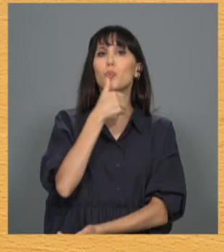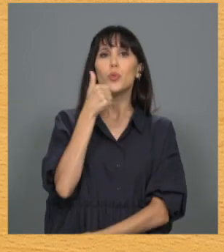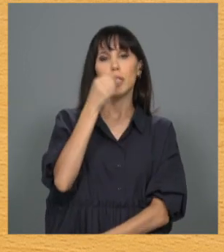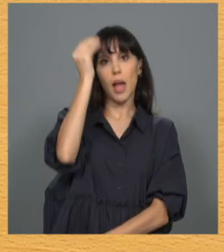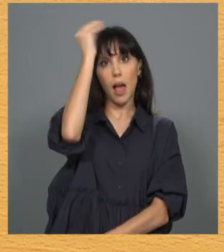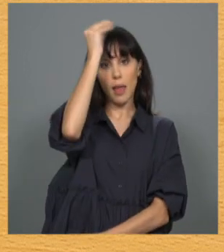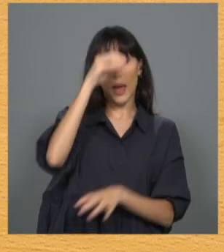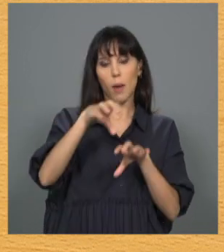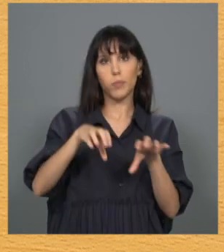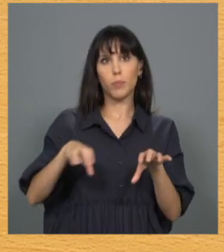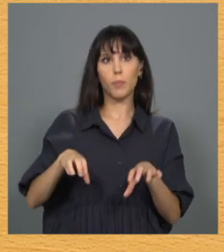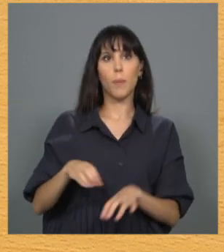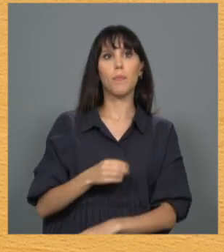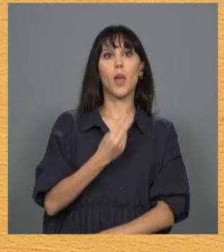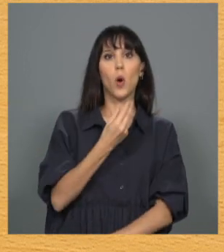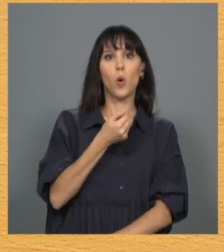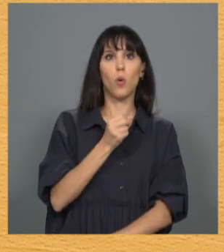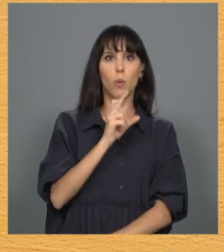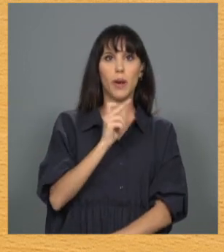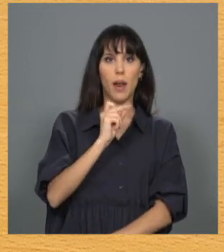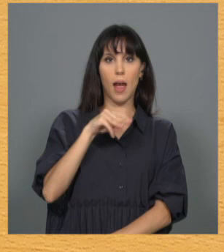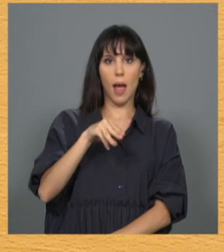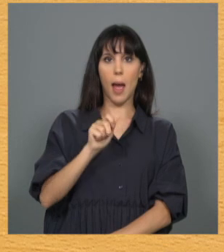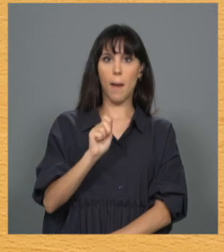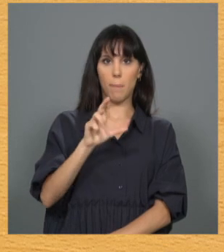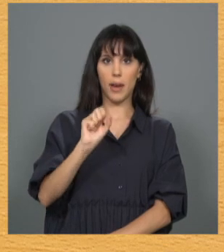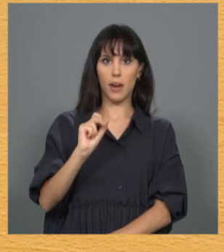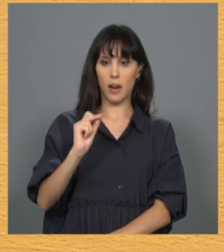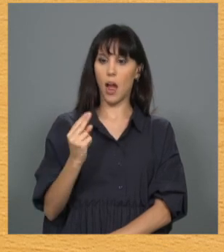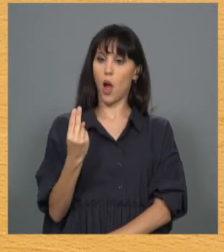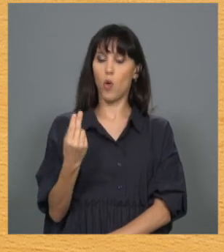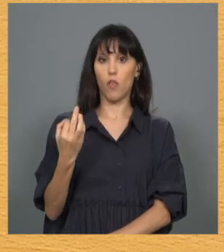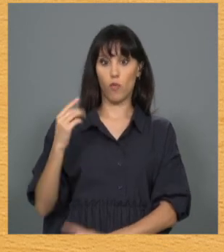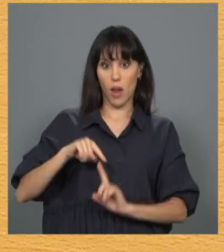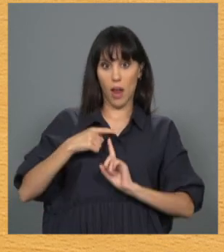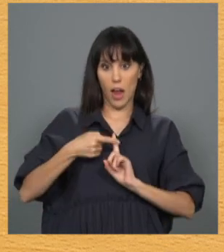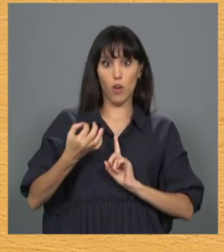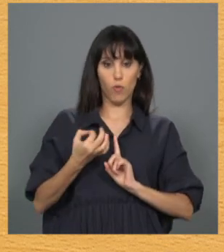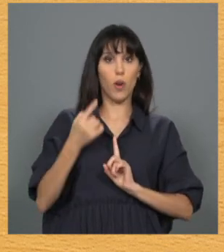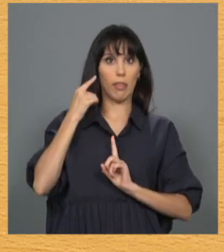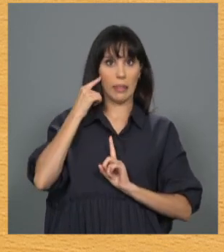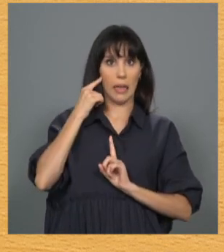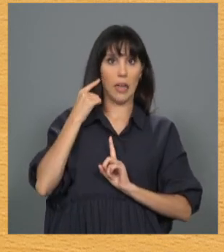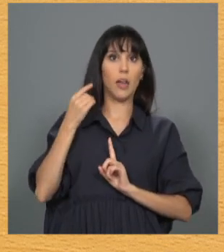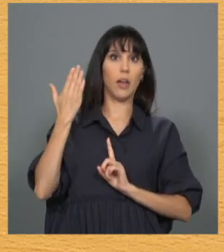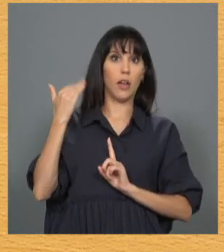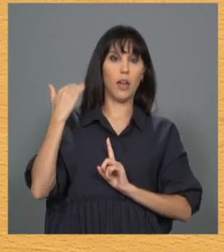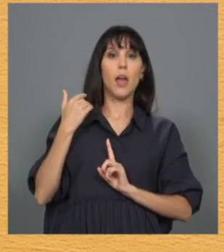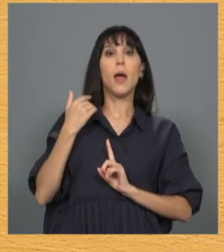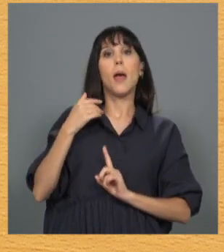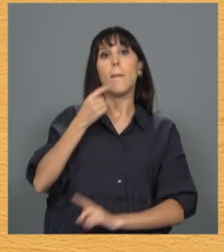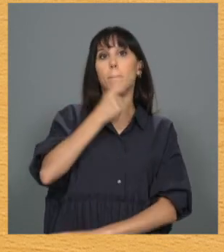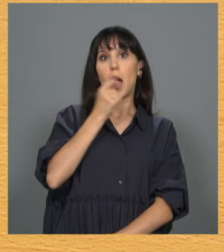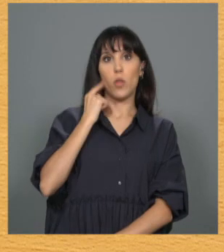de Oberammergau, onde este ano, desde 14 de